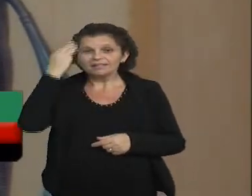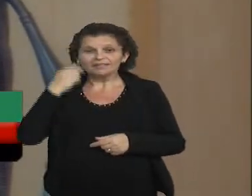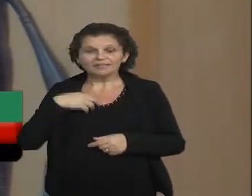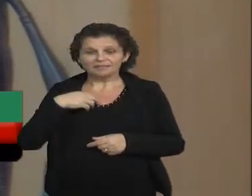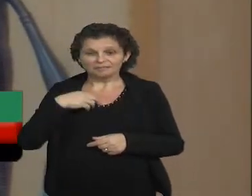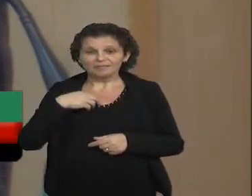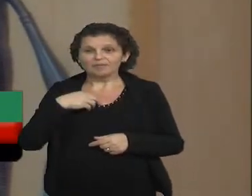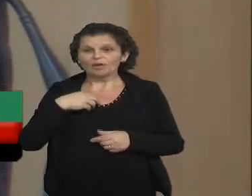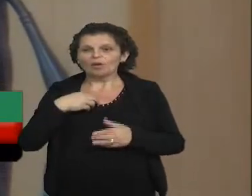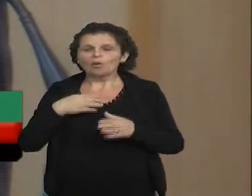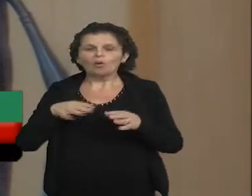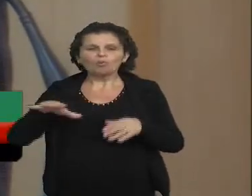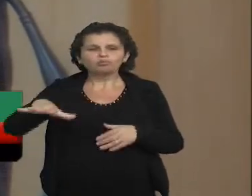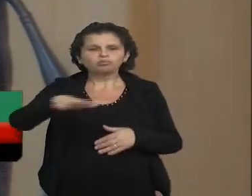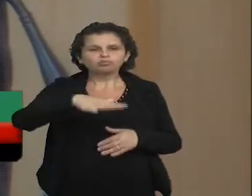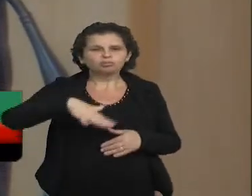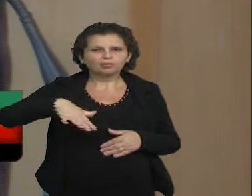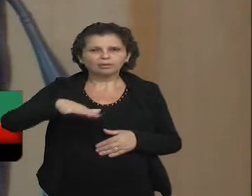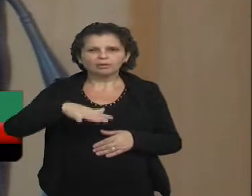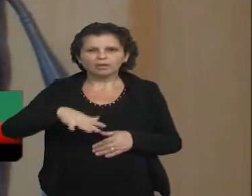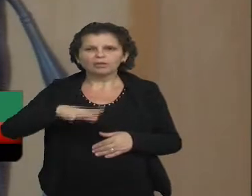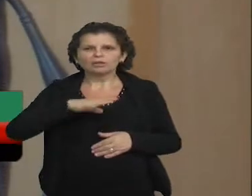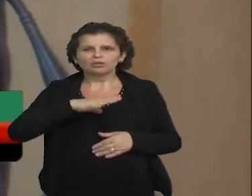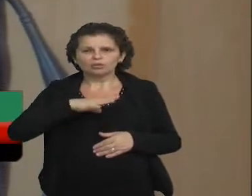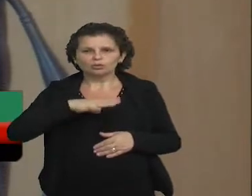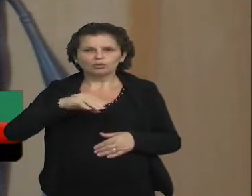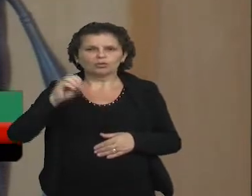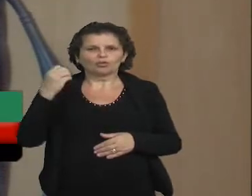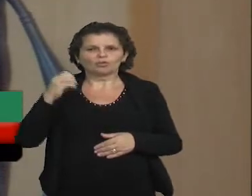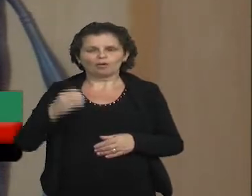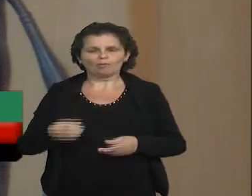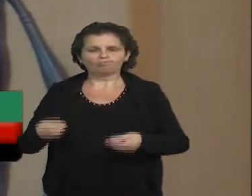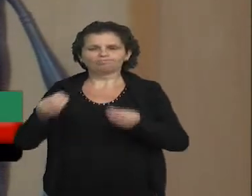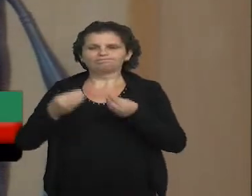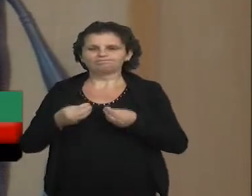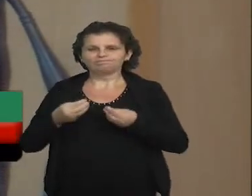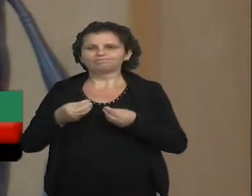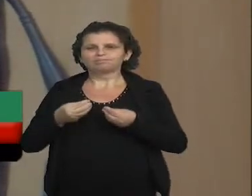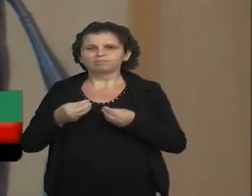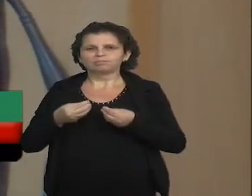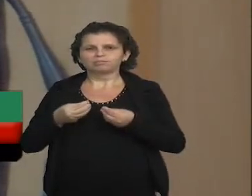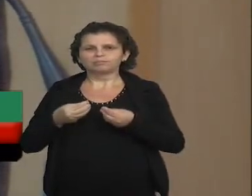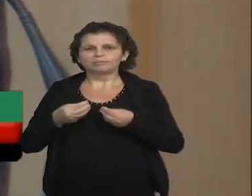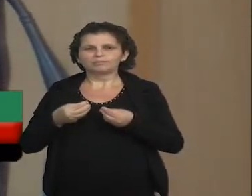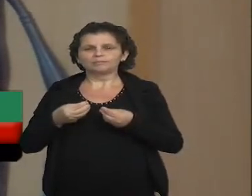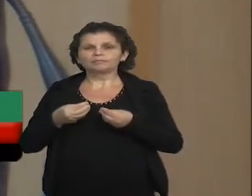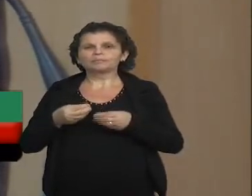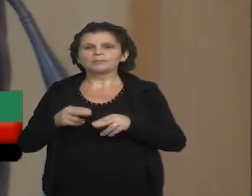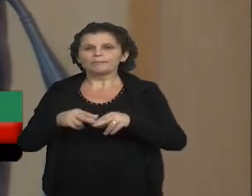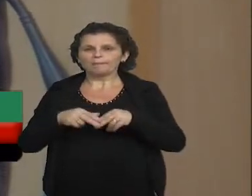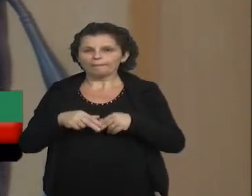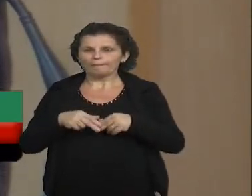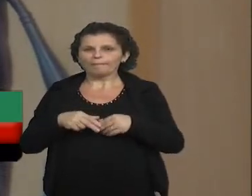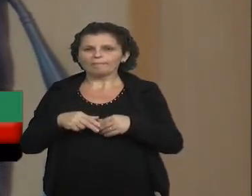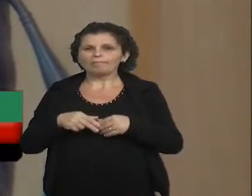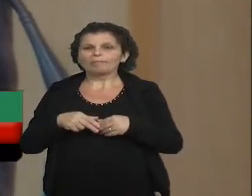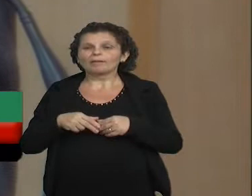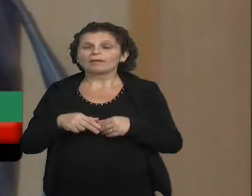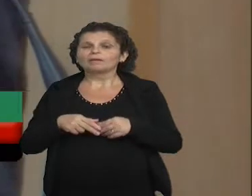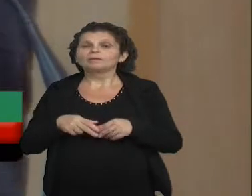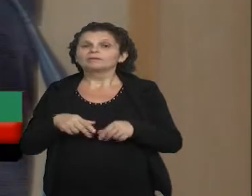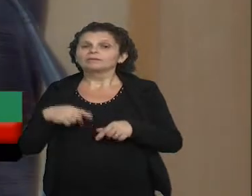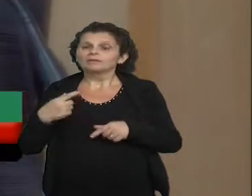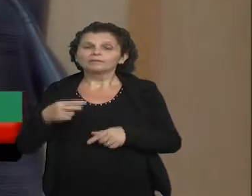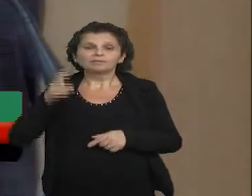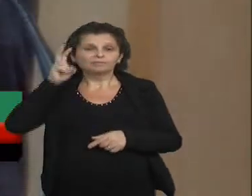uma obra em qualquer lugar dessa cidade, é a cidade toda que ganha, é todo o seu munícipe que ganha. E é assim que nós dependemos. E já